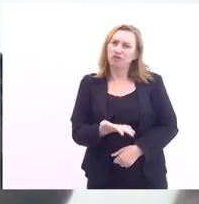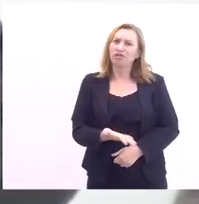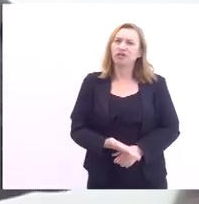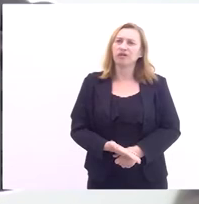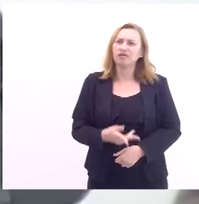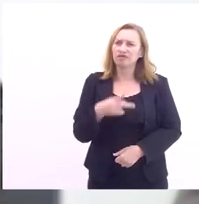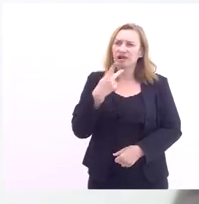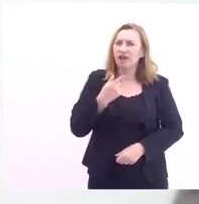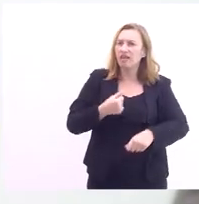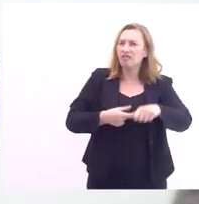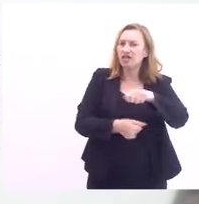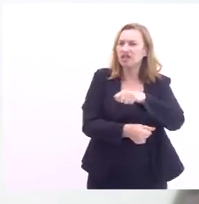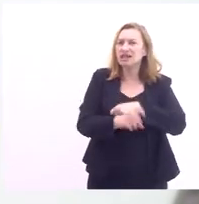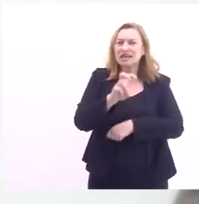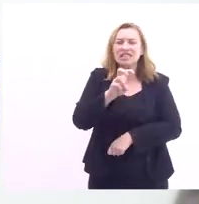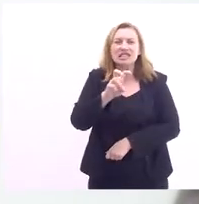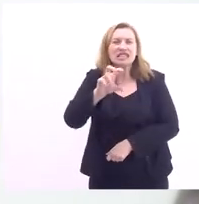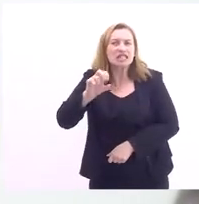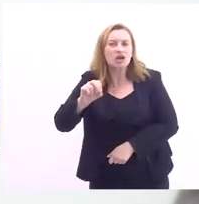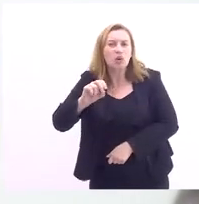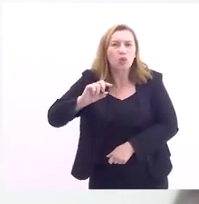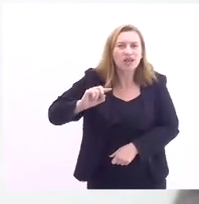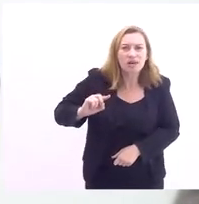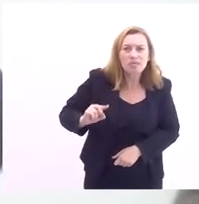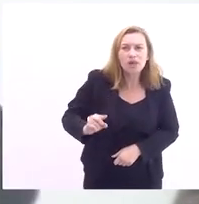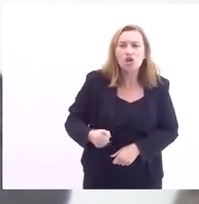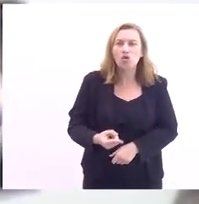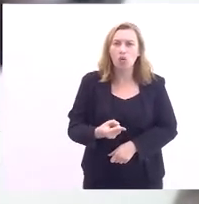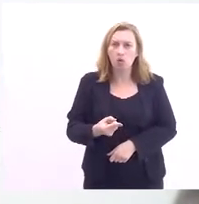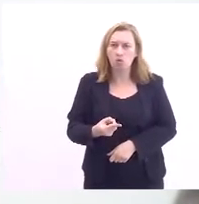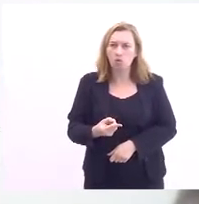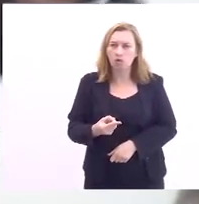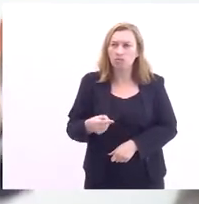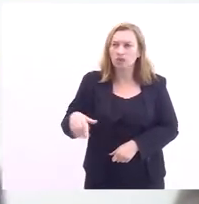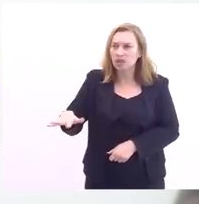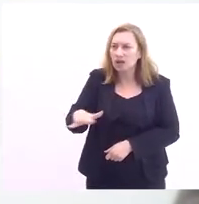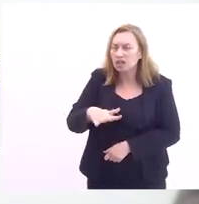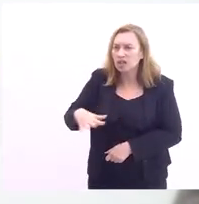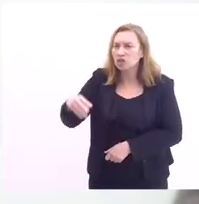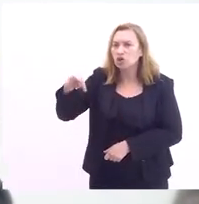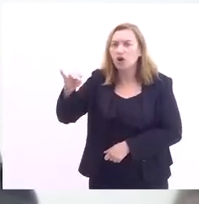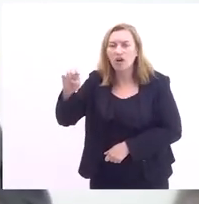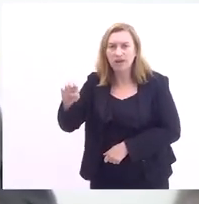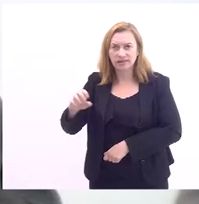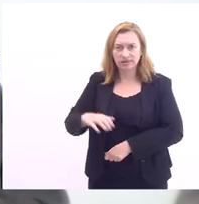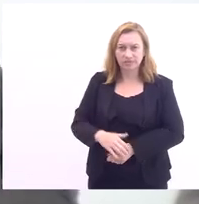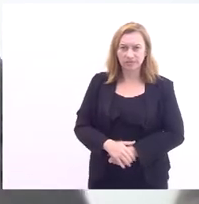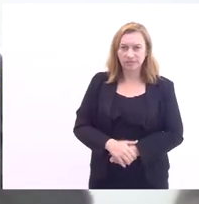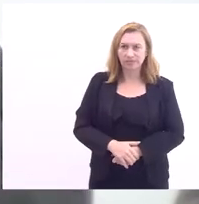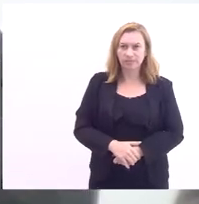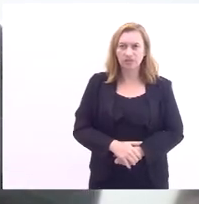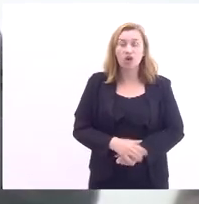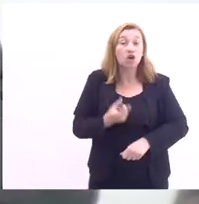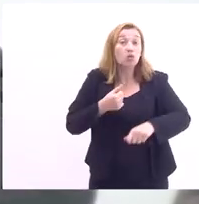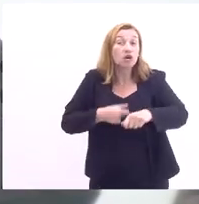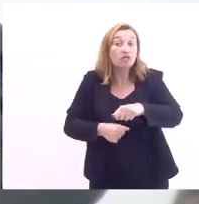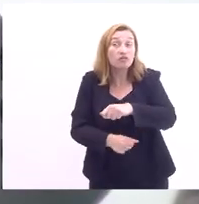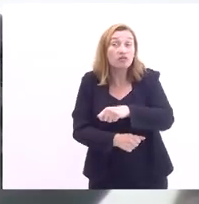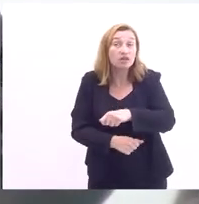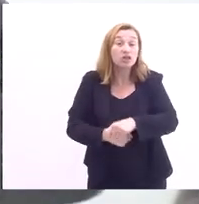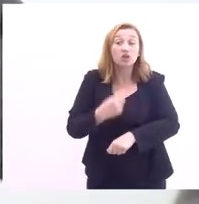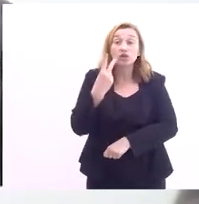um investimento de 50 milhões para a região noroeste e um investimento